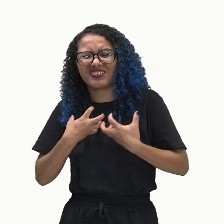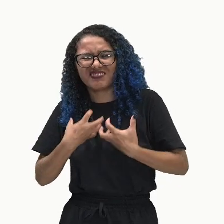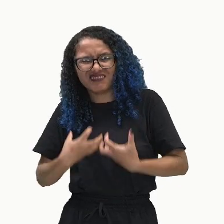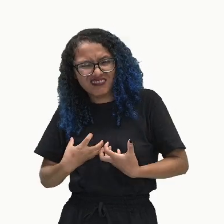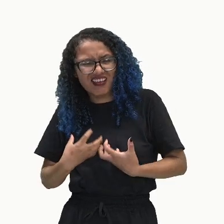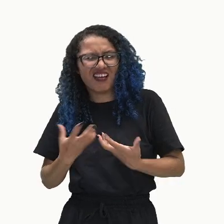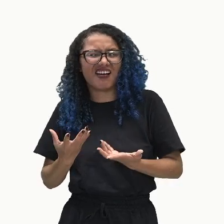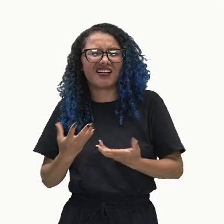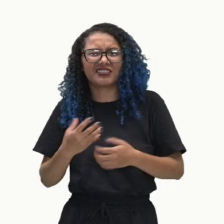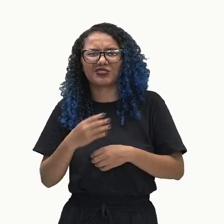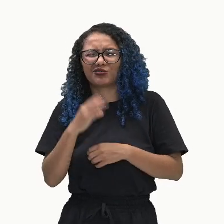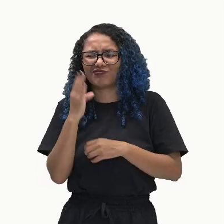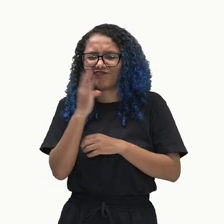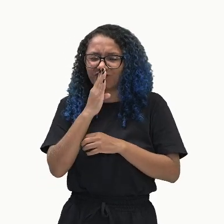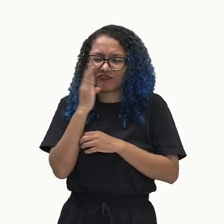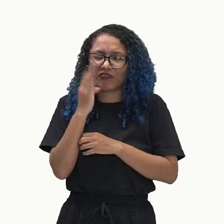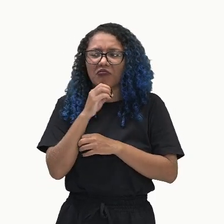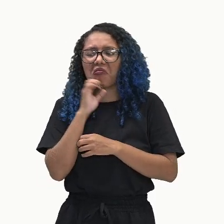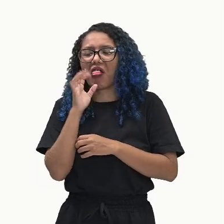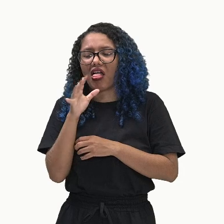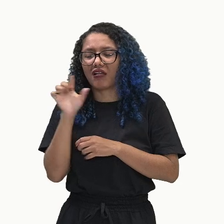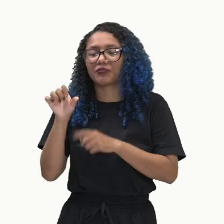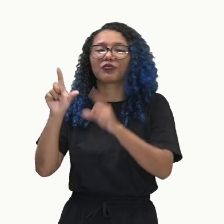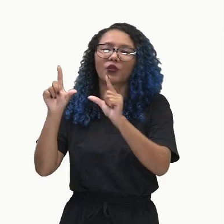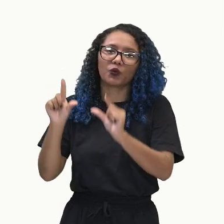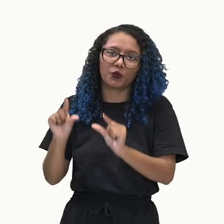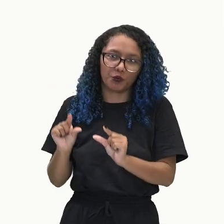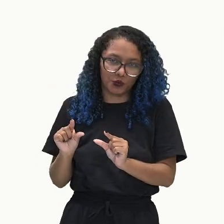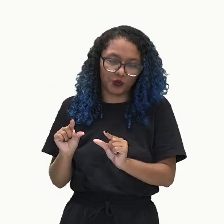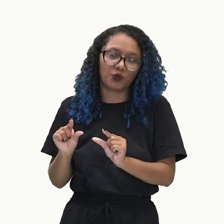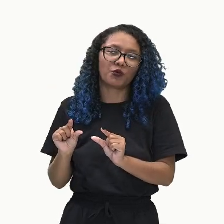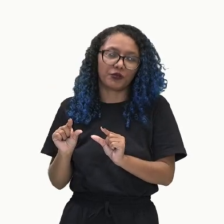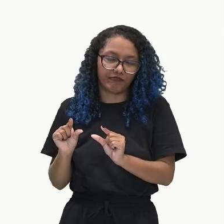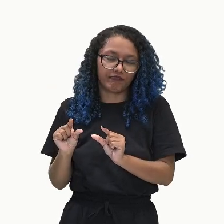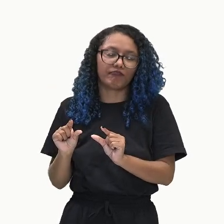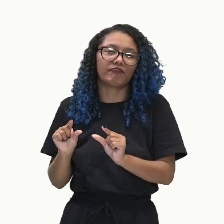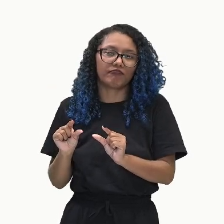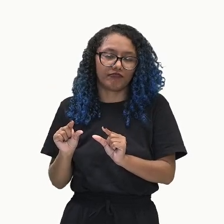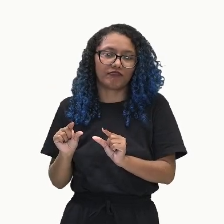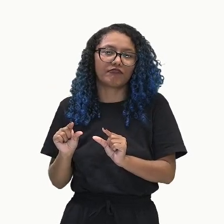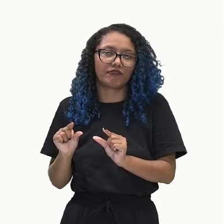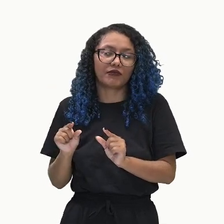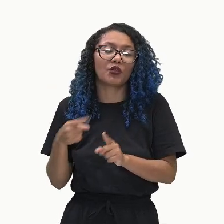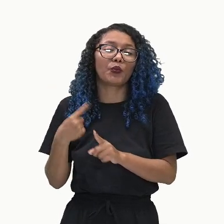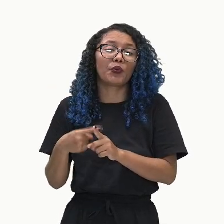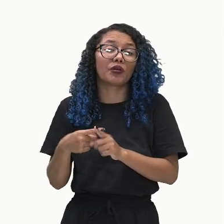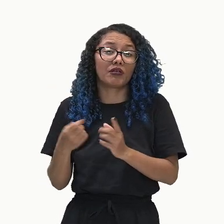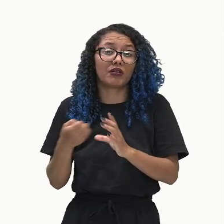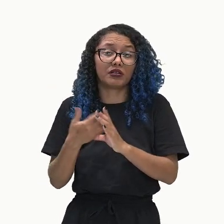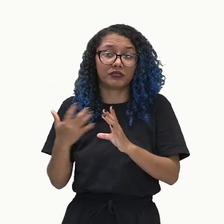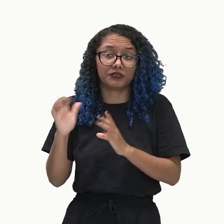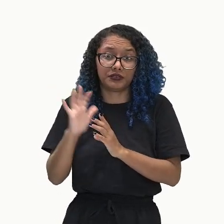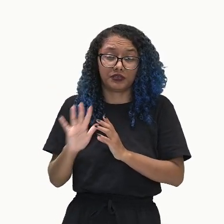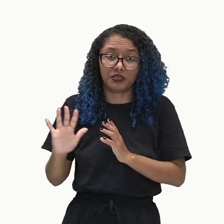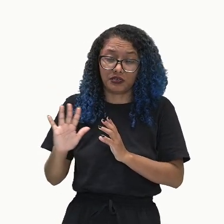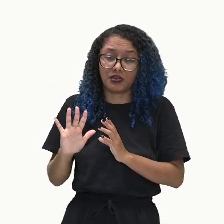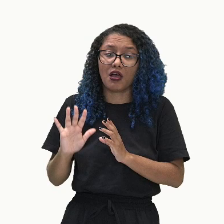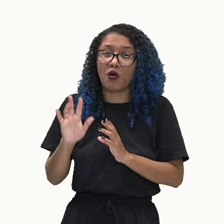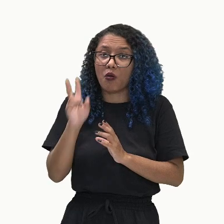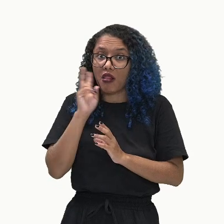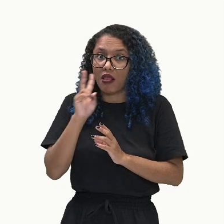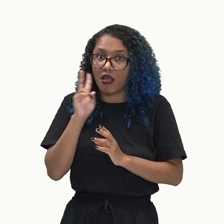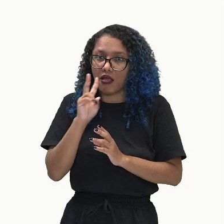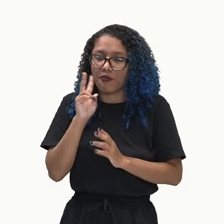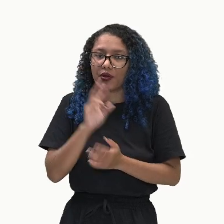cansaço, a fadiga, as náuseas em algumas situações, isso são características gerais, lembrando bem,